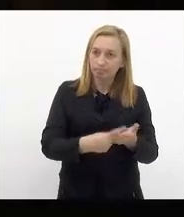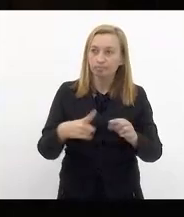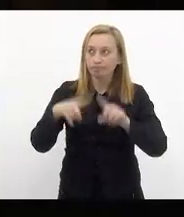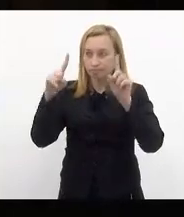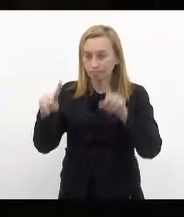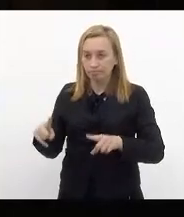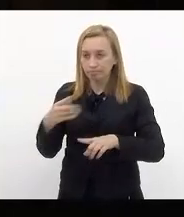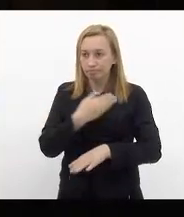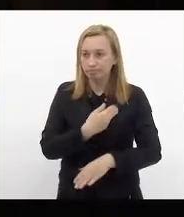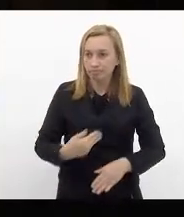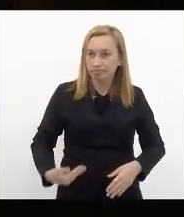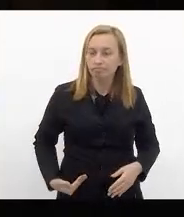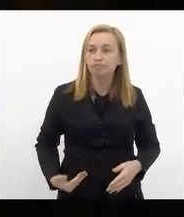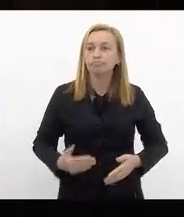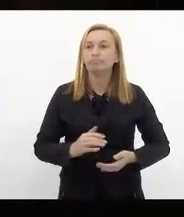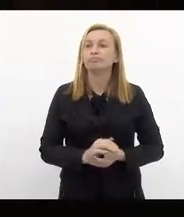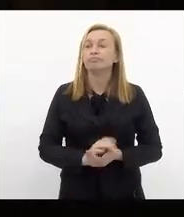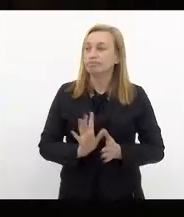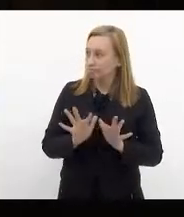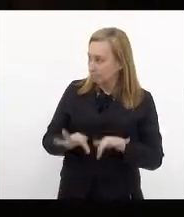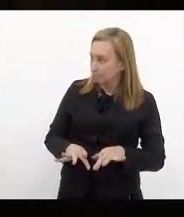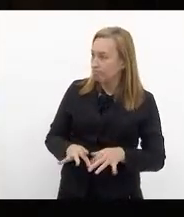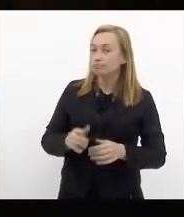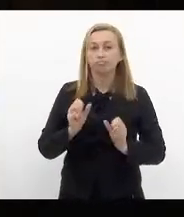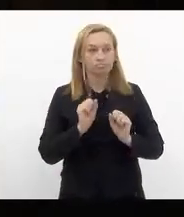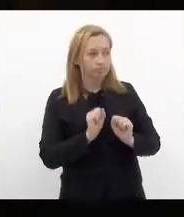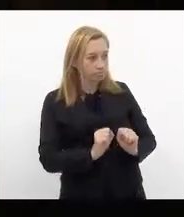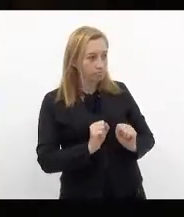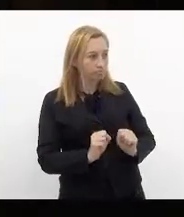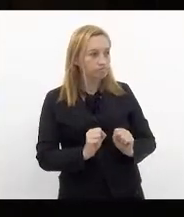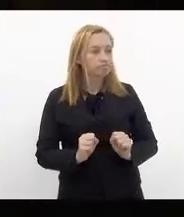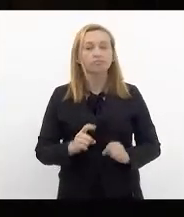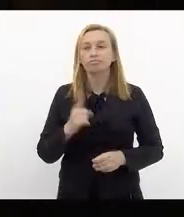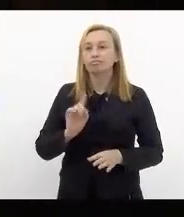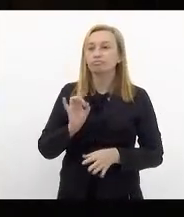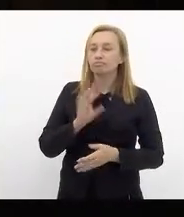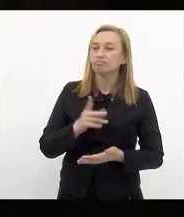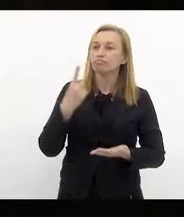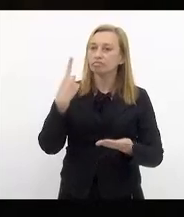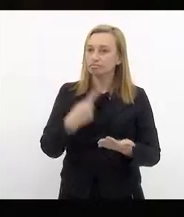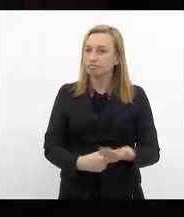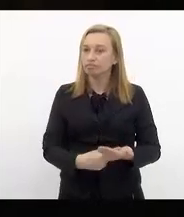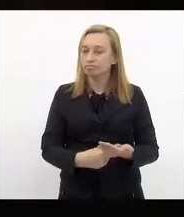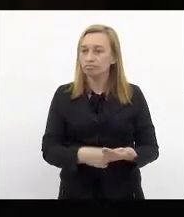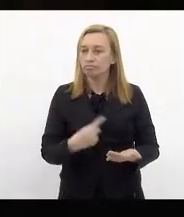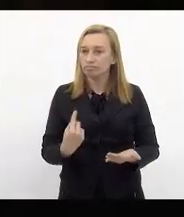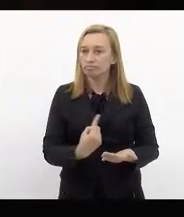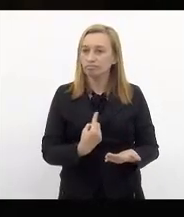servidores e as servidoras públicas. Para concluir, deputada. Pois não. Fica aqui não só o nosso compromisso